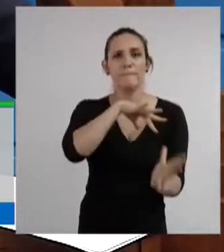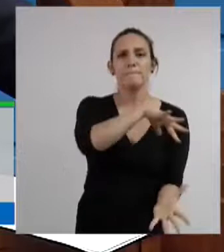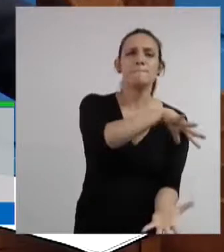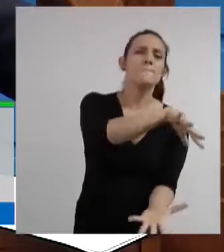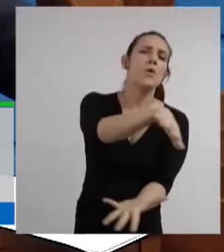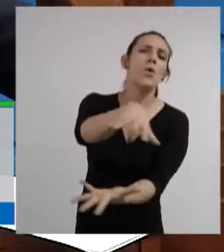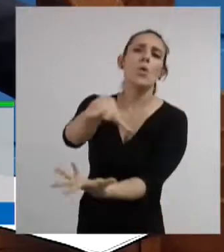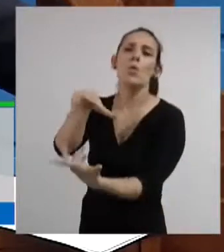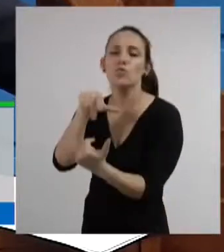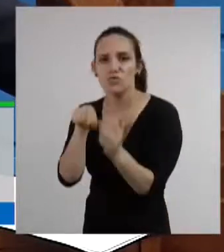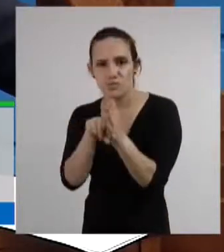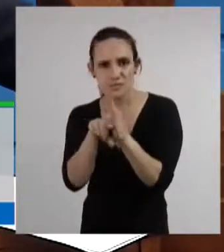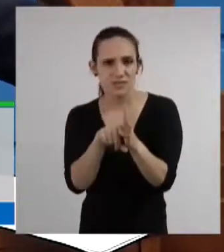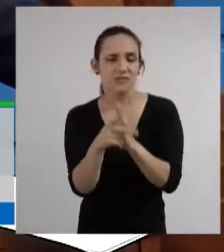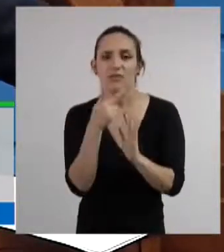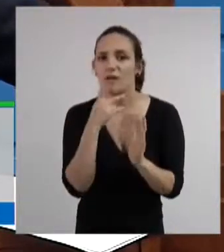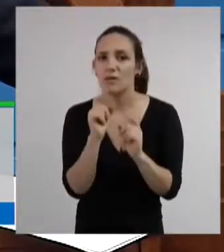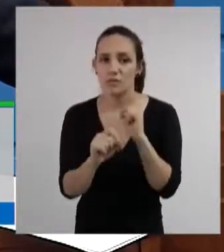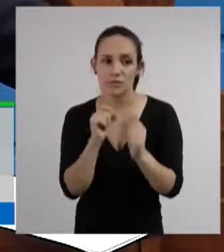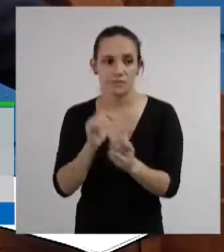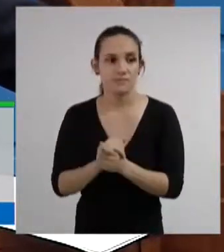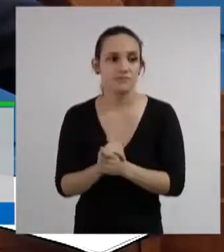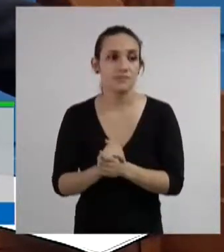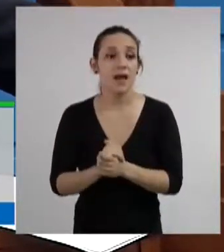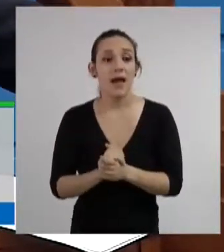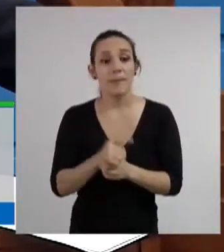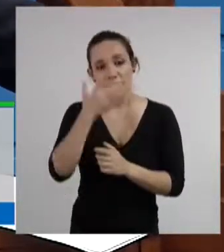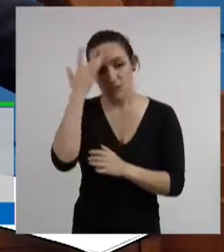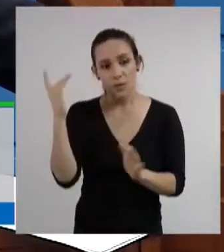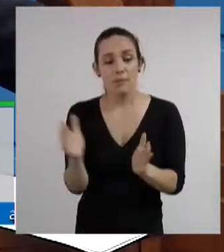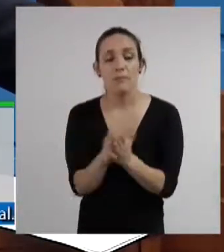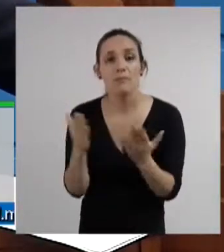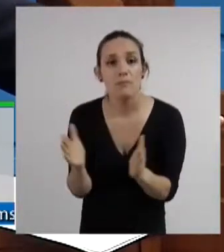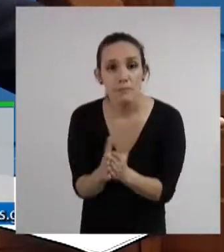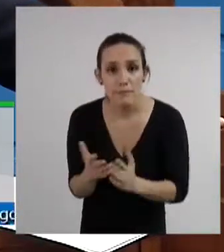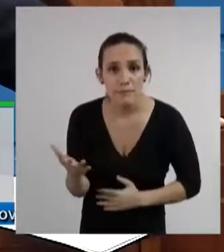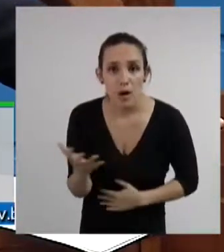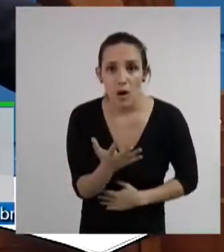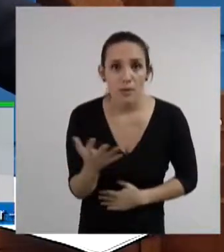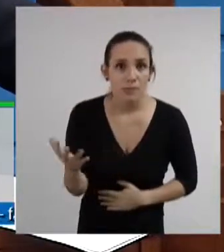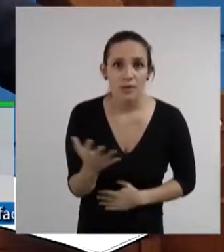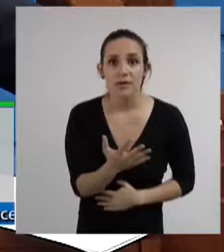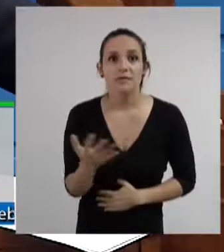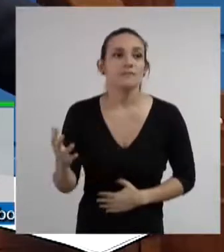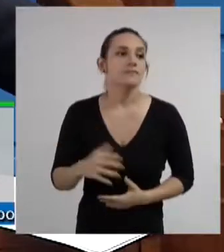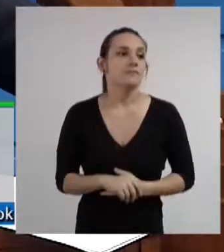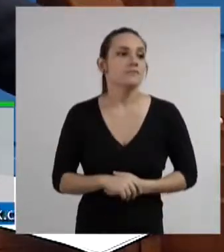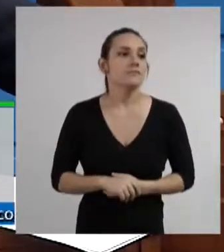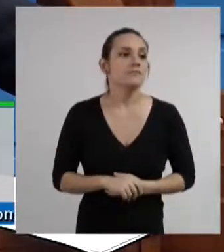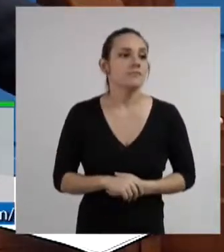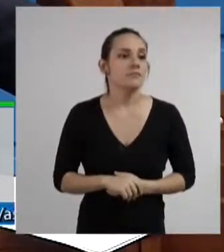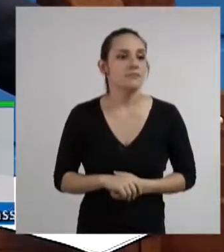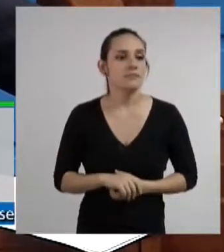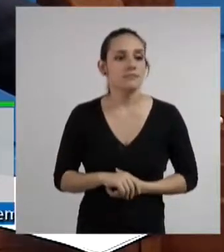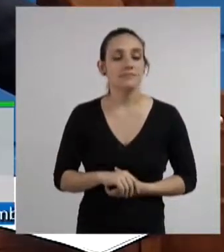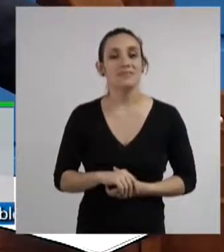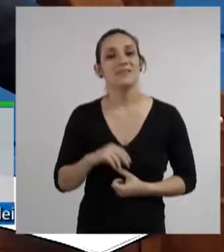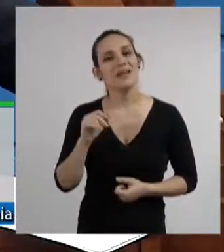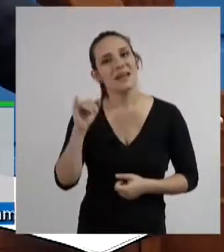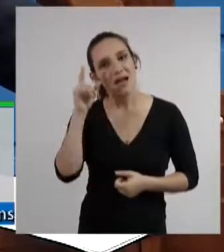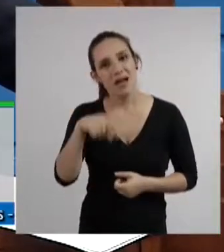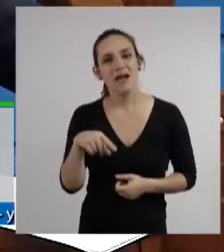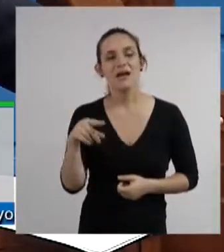nós consideramos como pobres, numa situação de vulnerabilidade